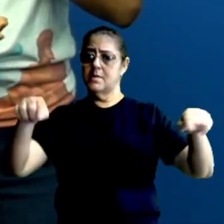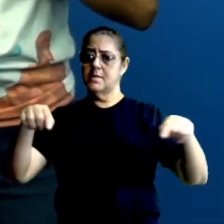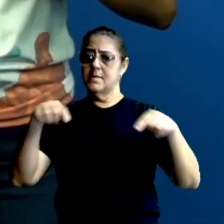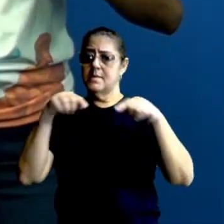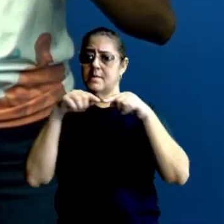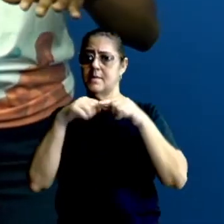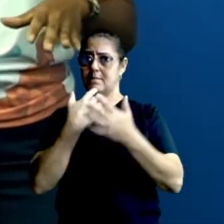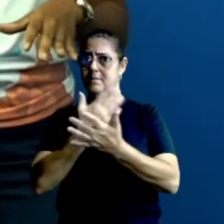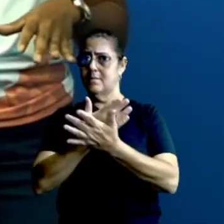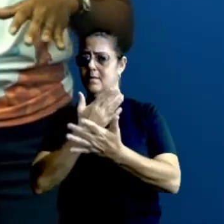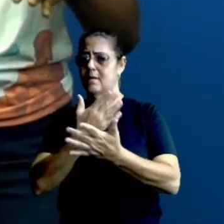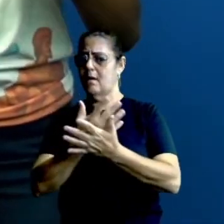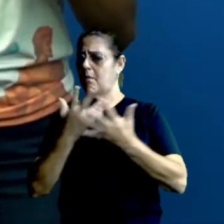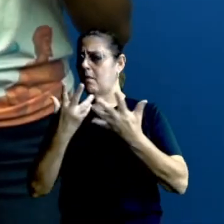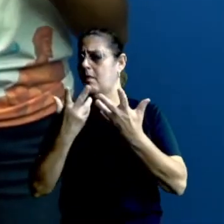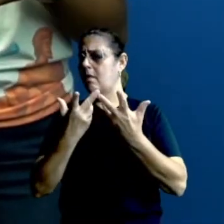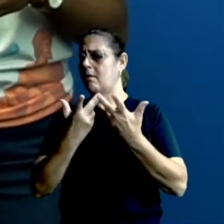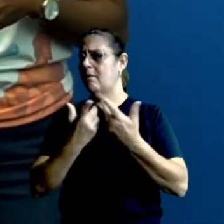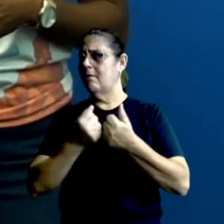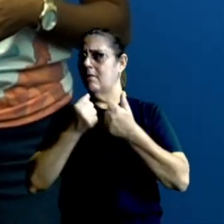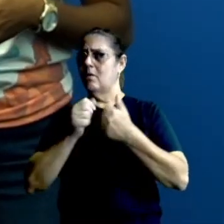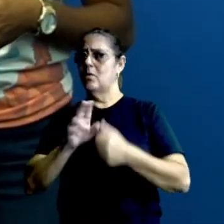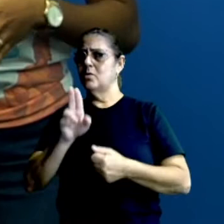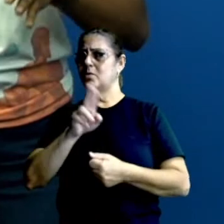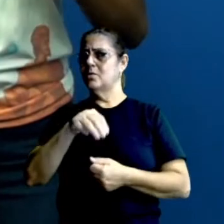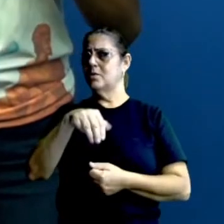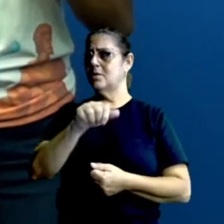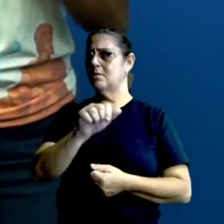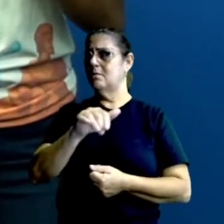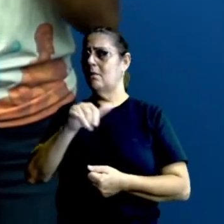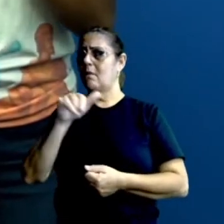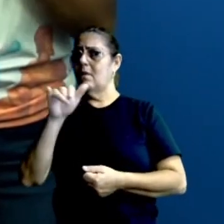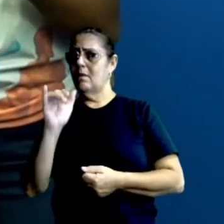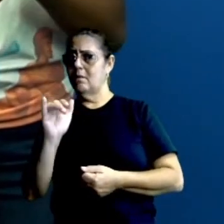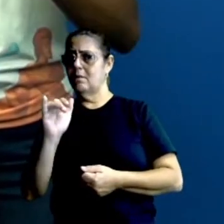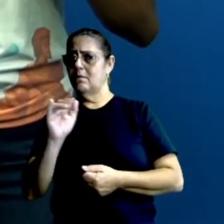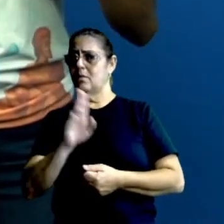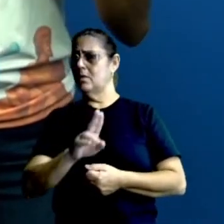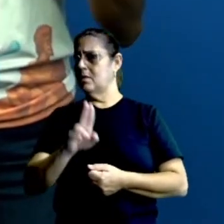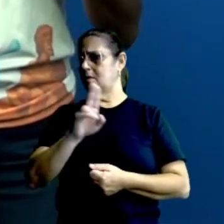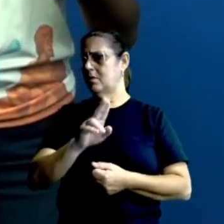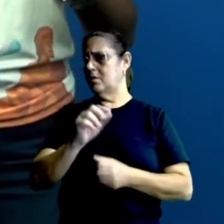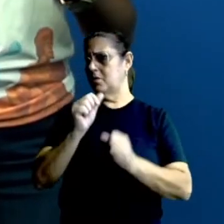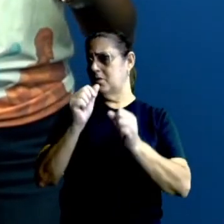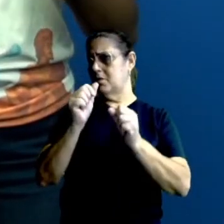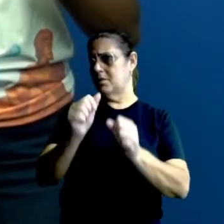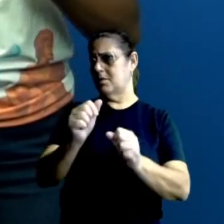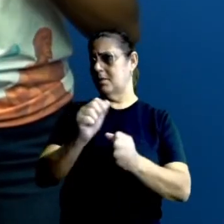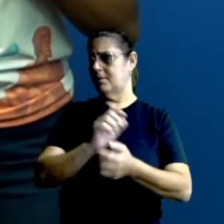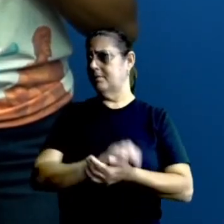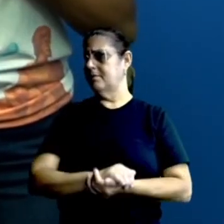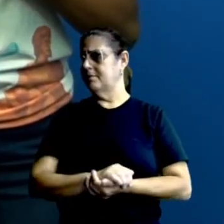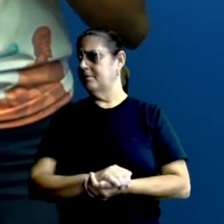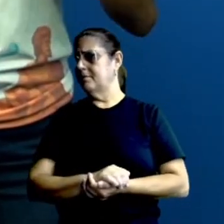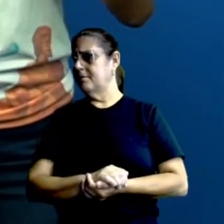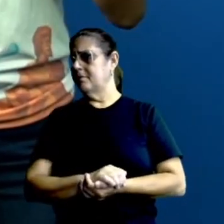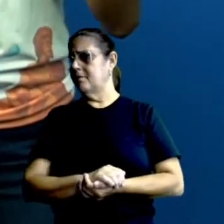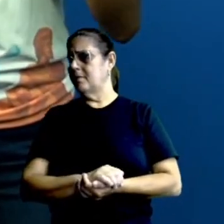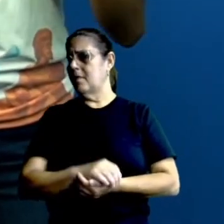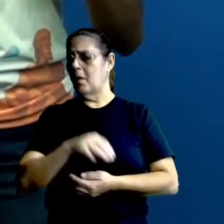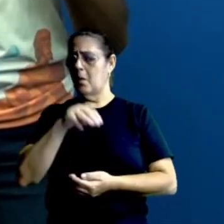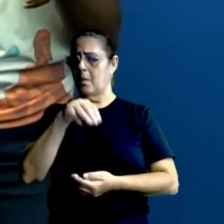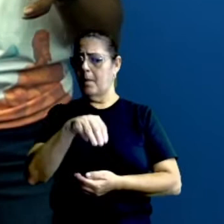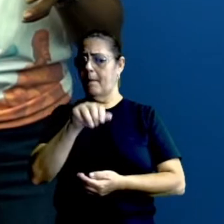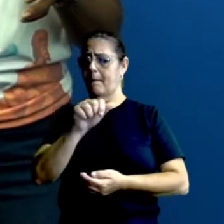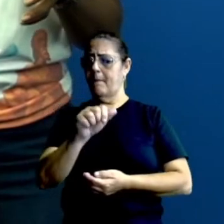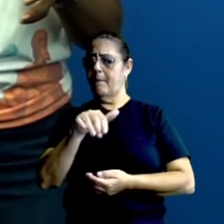é maravilhoso, esse uso aí do may. Podemos utilizar o can, que veremos a seguir, mas o may, ele indica